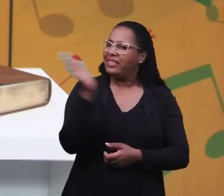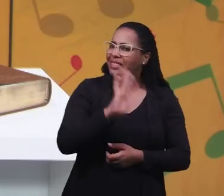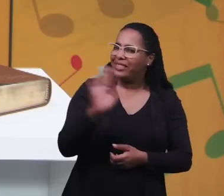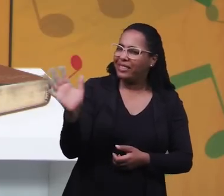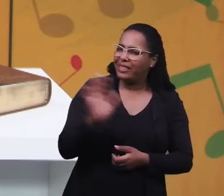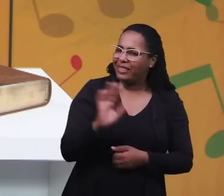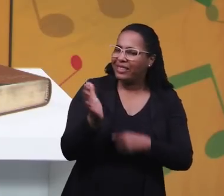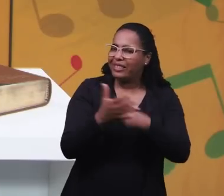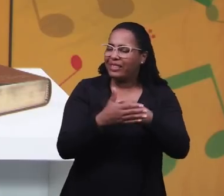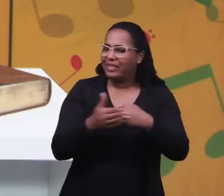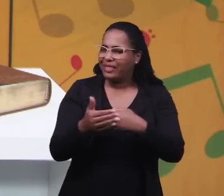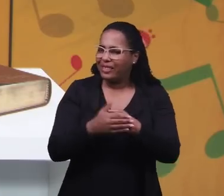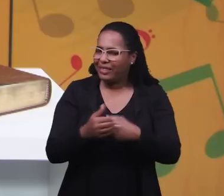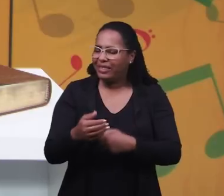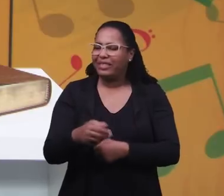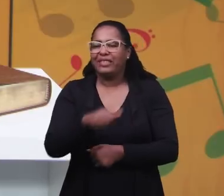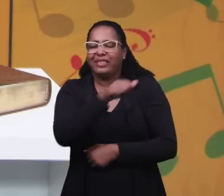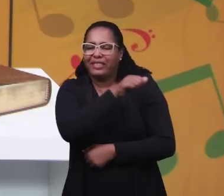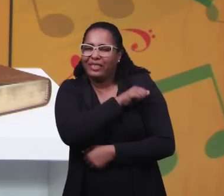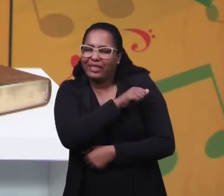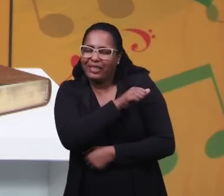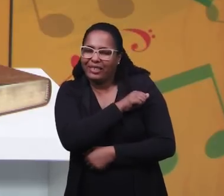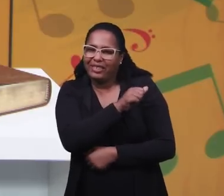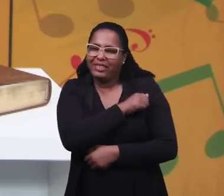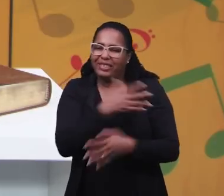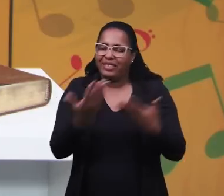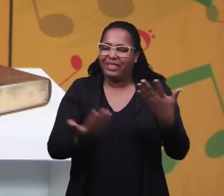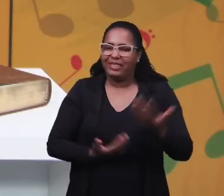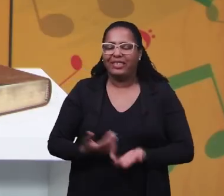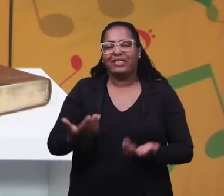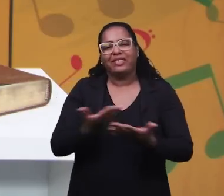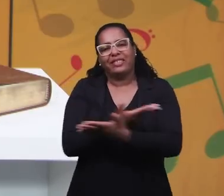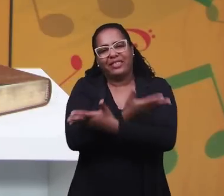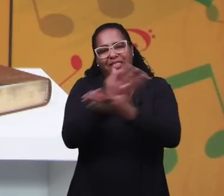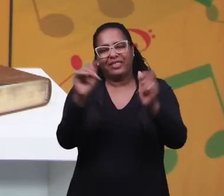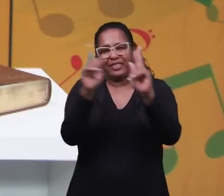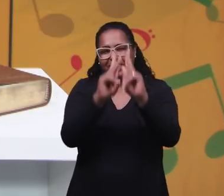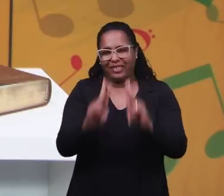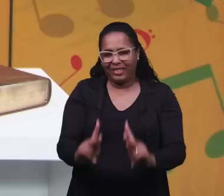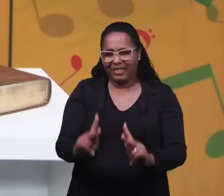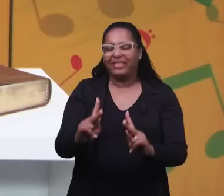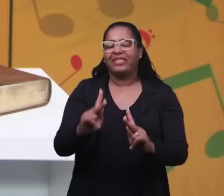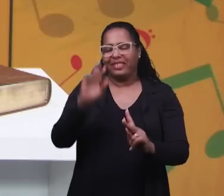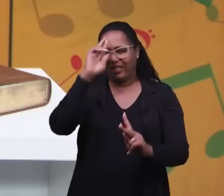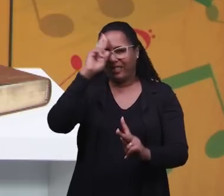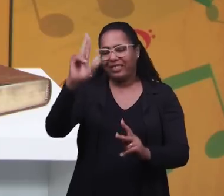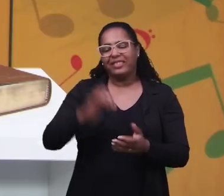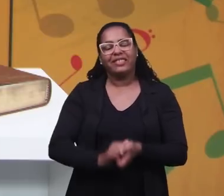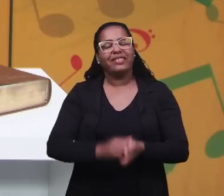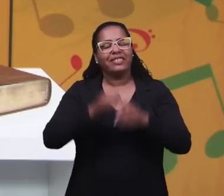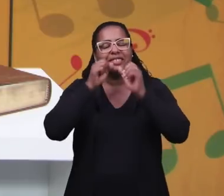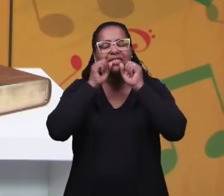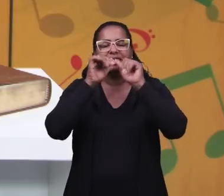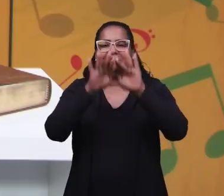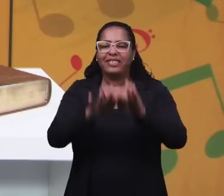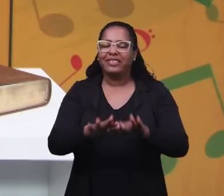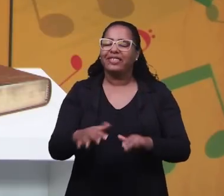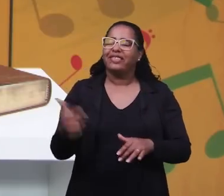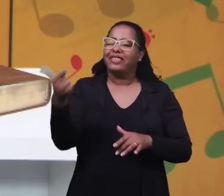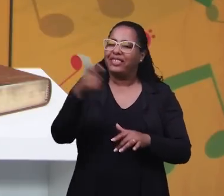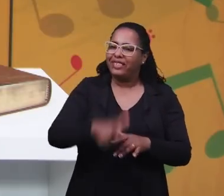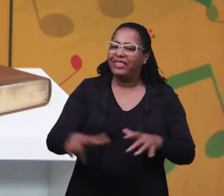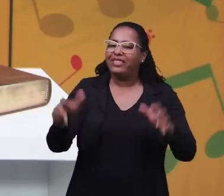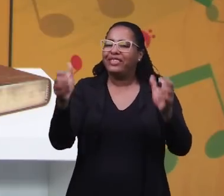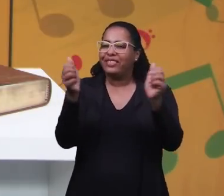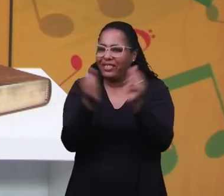Olá, queridos alunos, irmãos, a paz do Senhor a todos que estão nos assistindo. Que bênção estarmos juntos